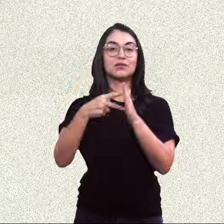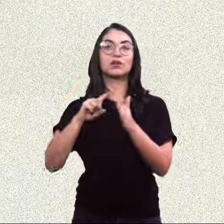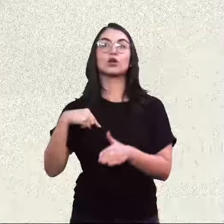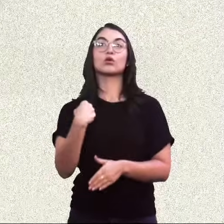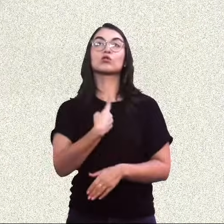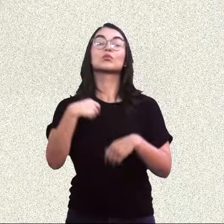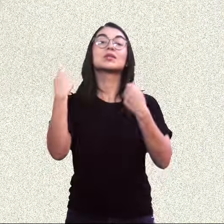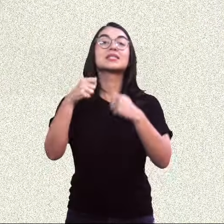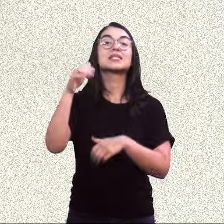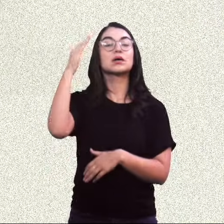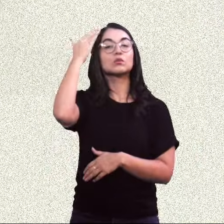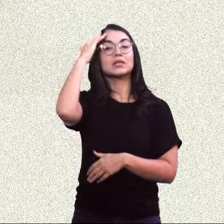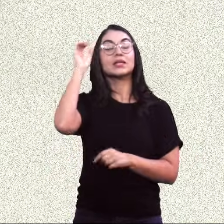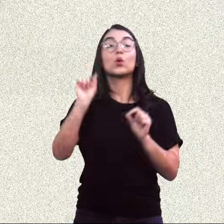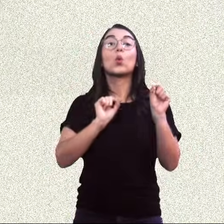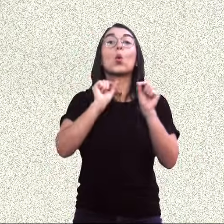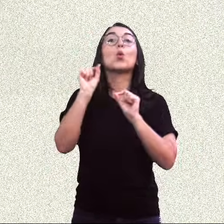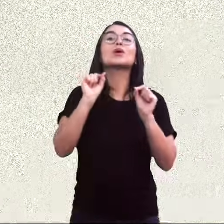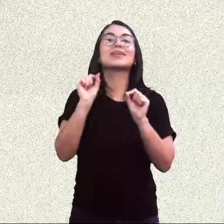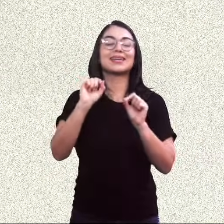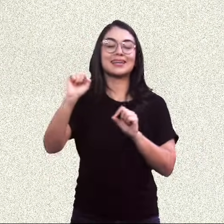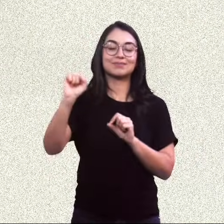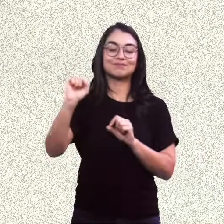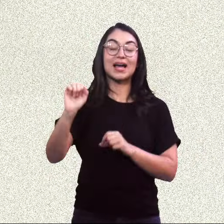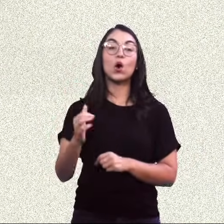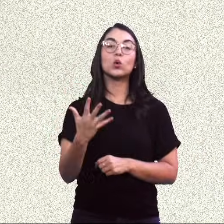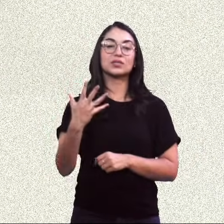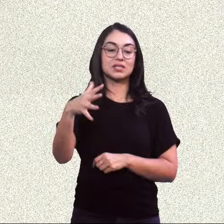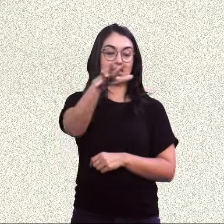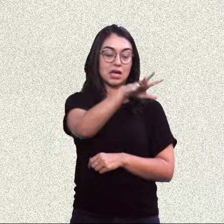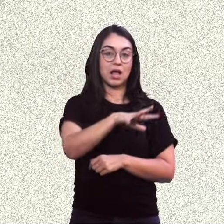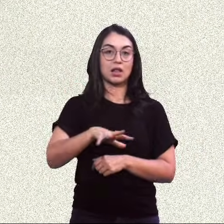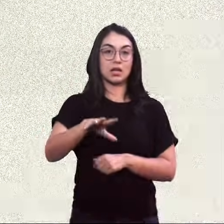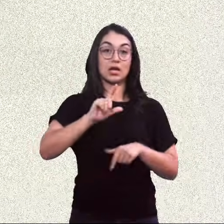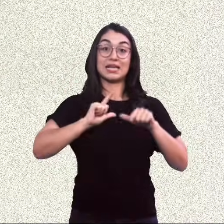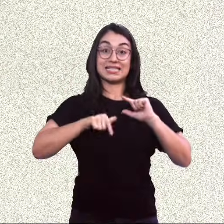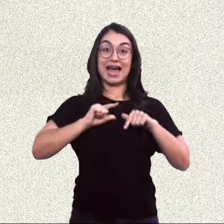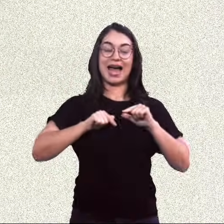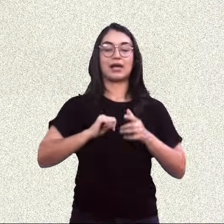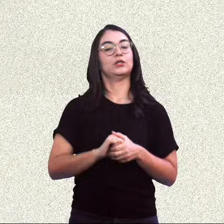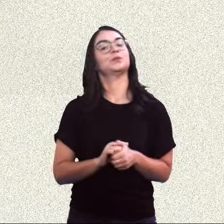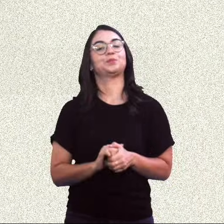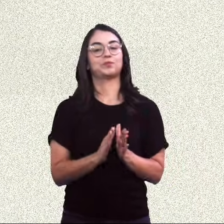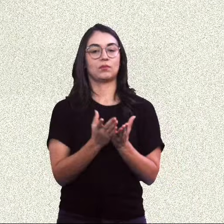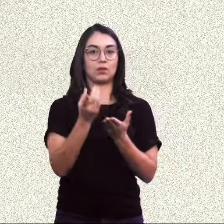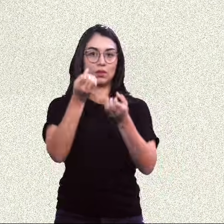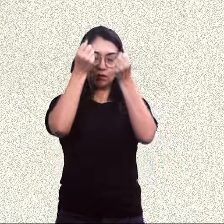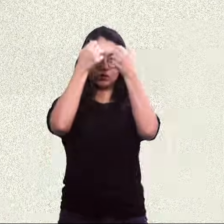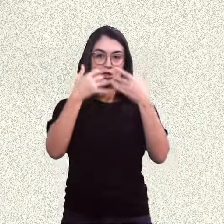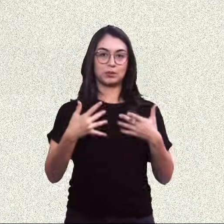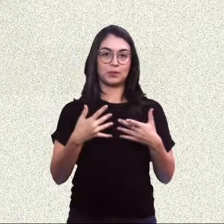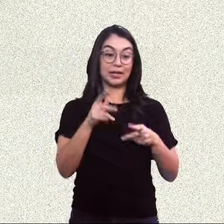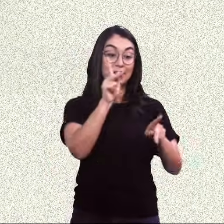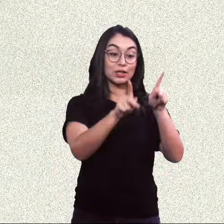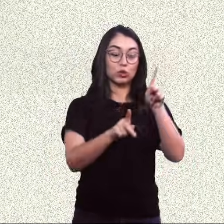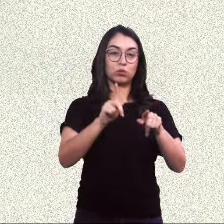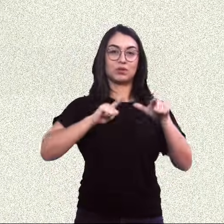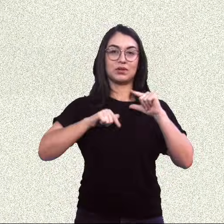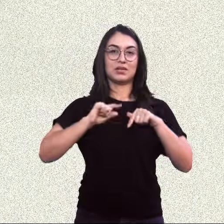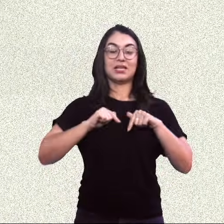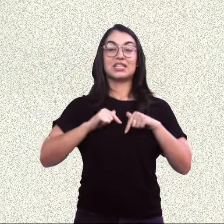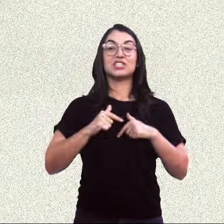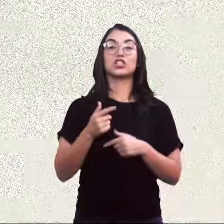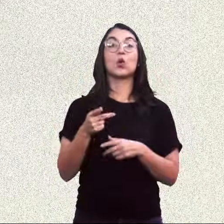entender o que estava acontecendo em Israel. A Bíblia conta que o povo de Israel recebeu uma promessa lá